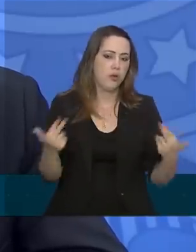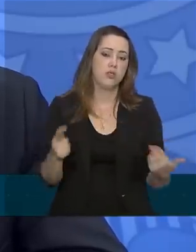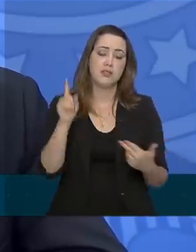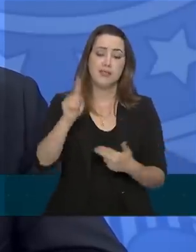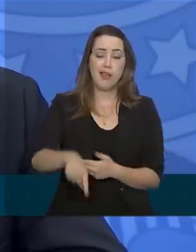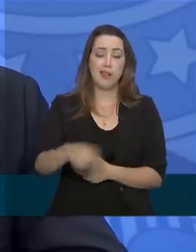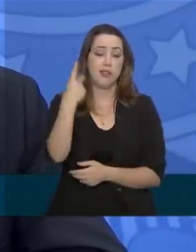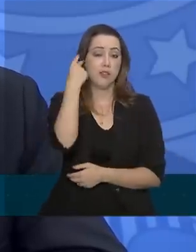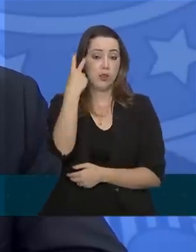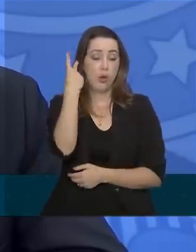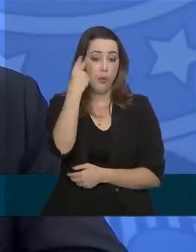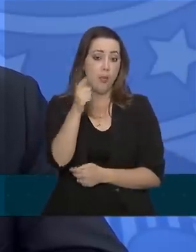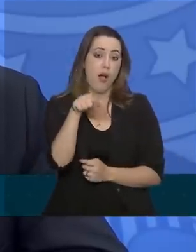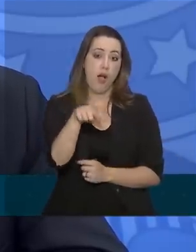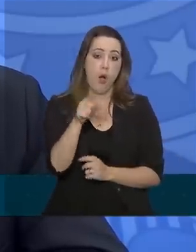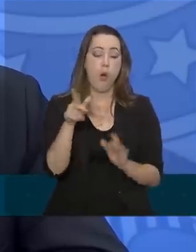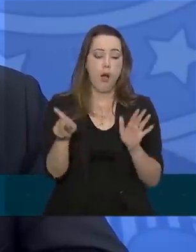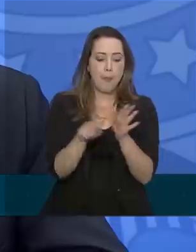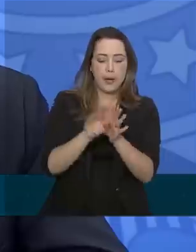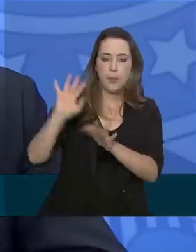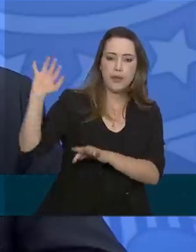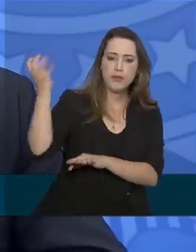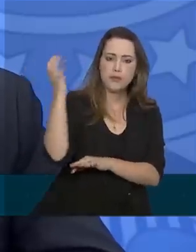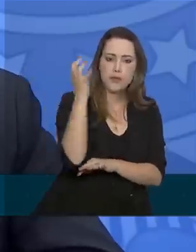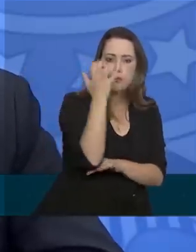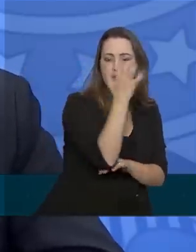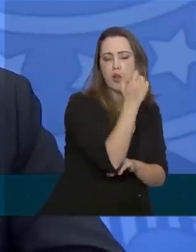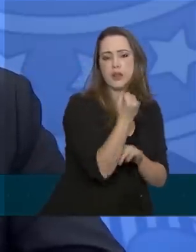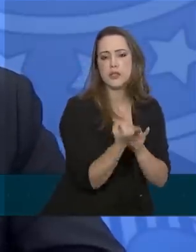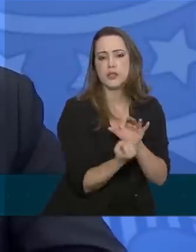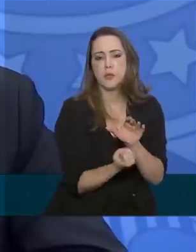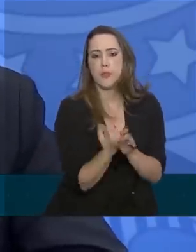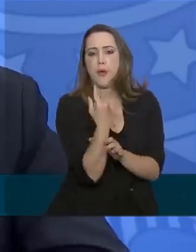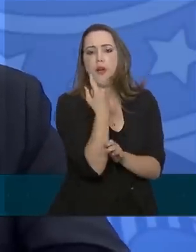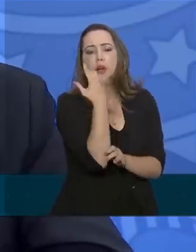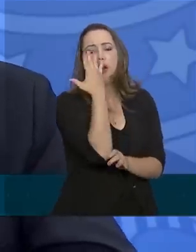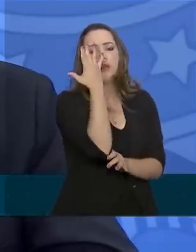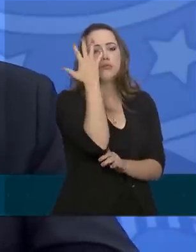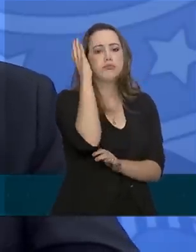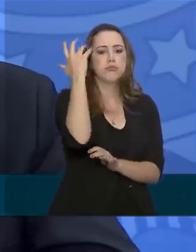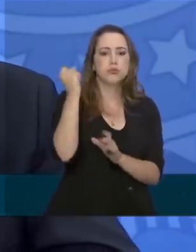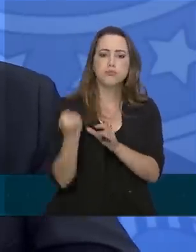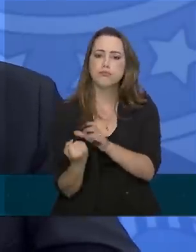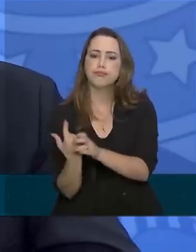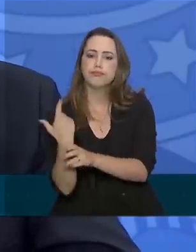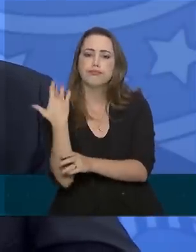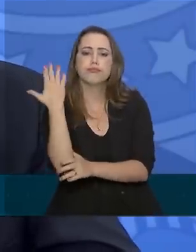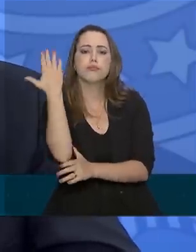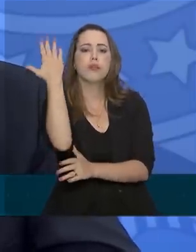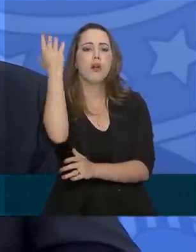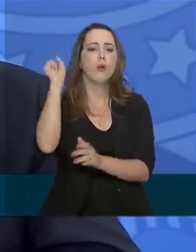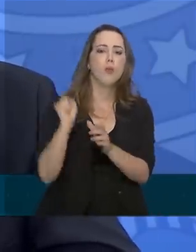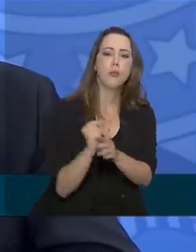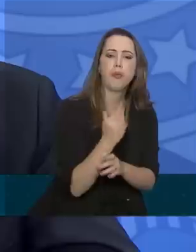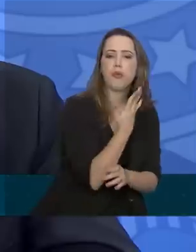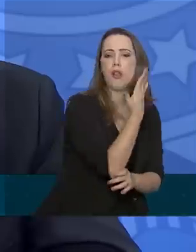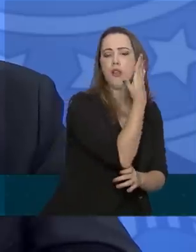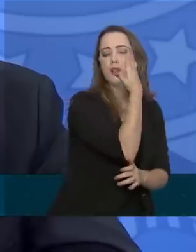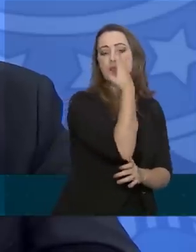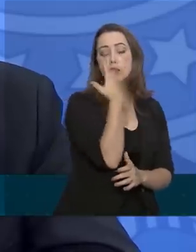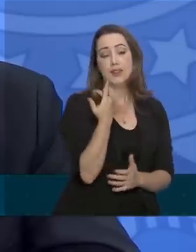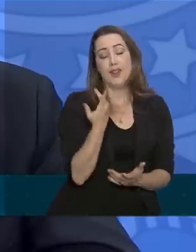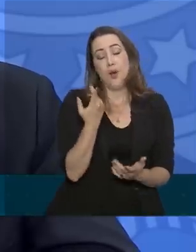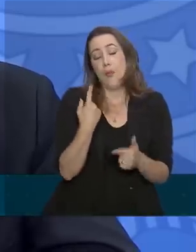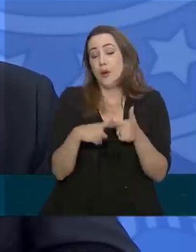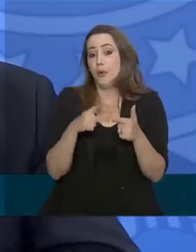natural a capacidade regenerativa da floresta não se levou em conta isso daí também então o grande problema que nós temos é um